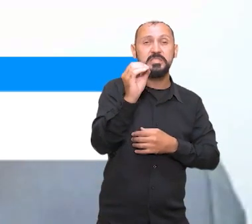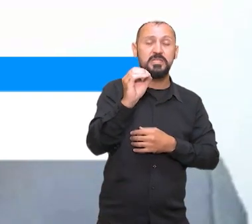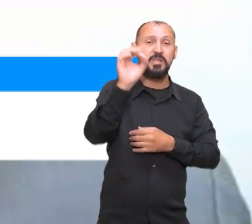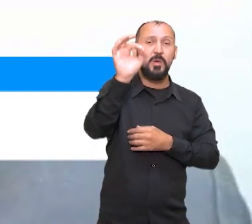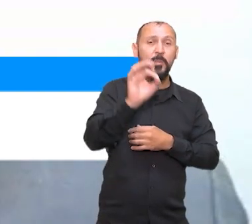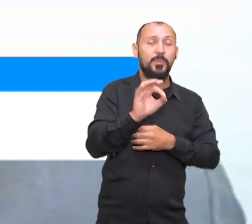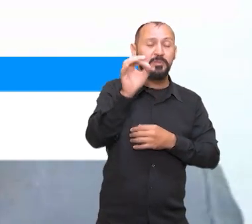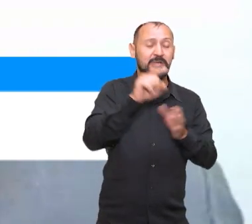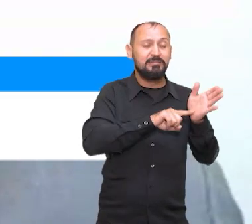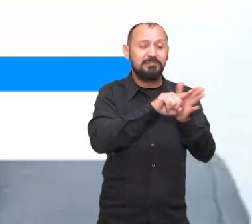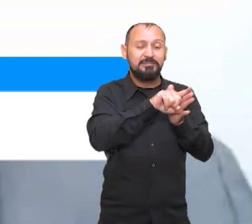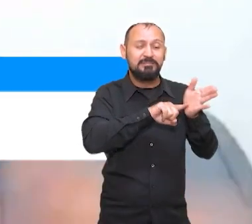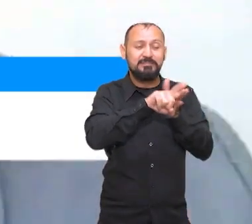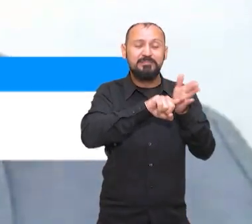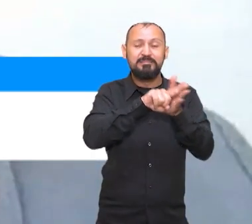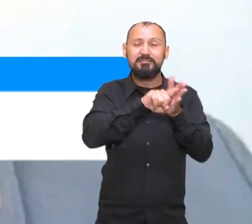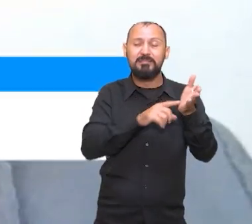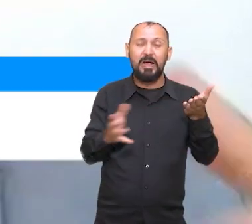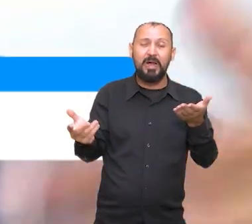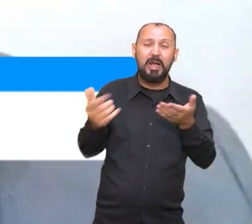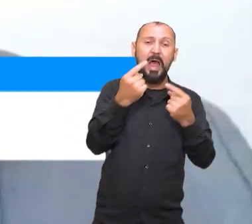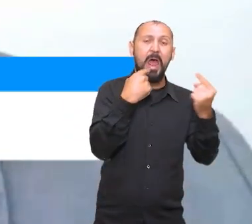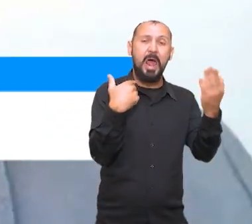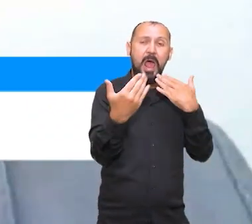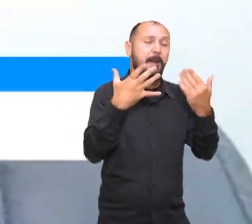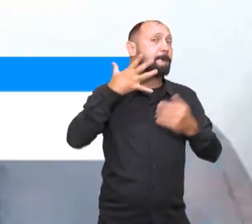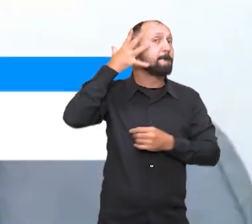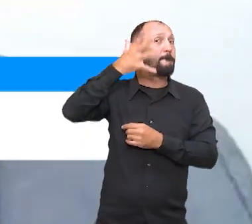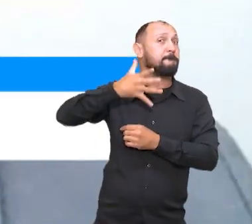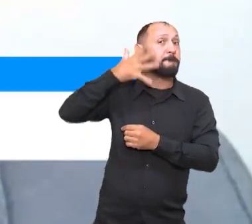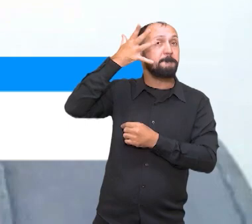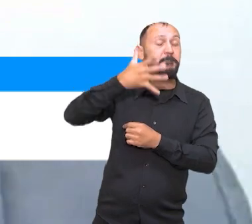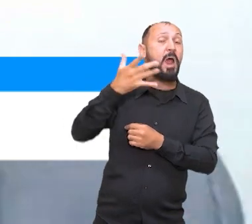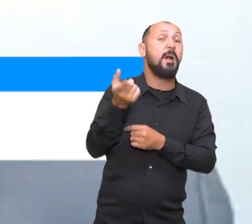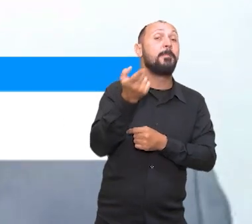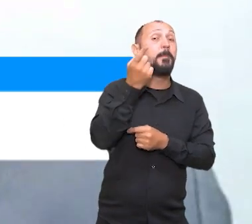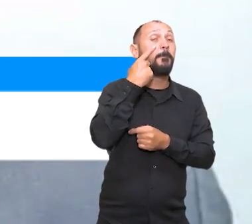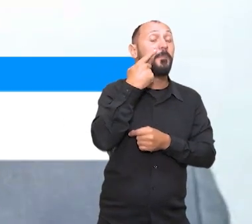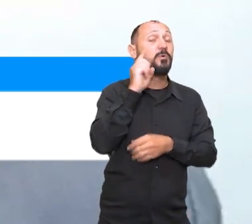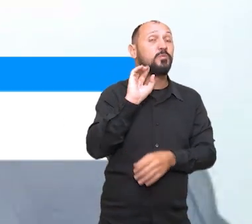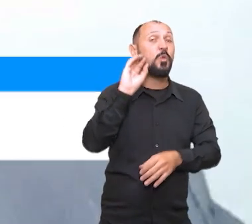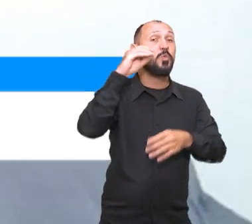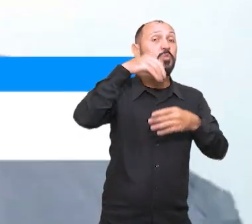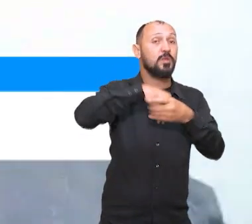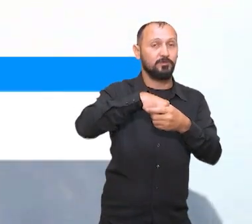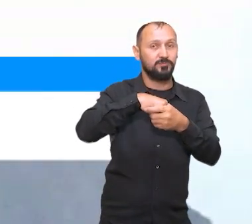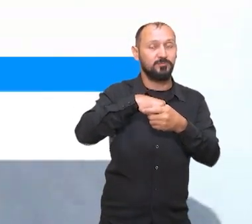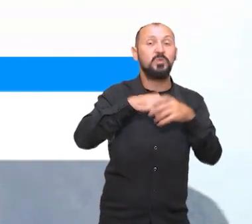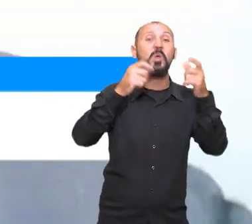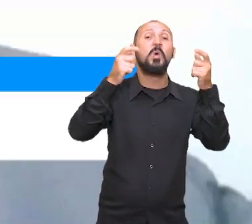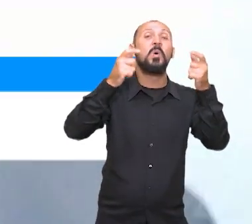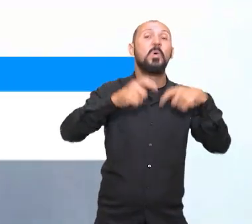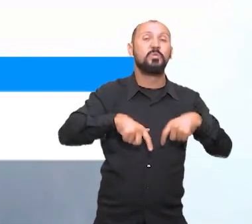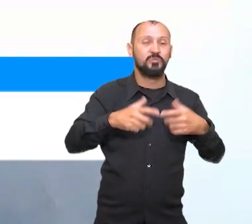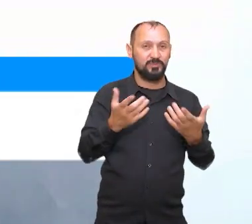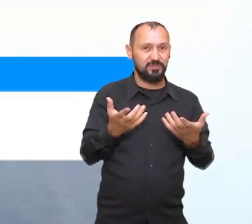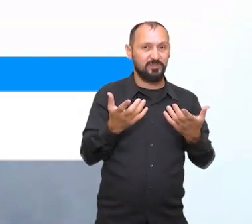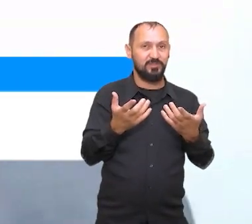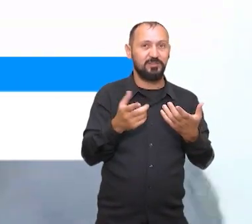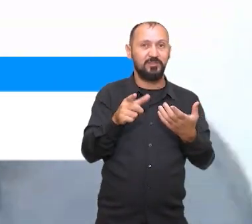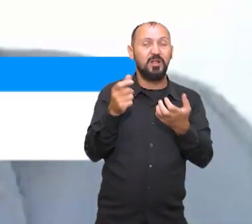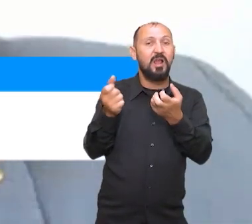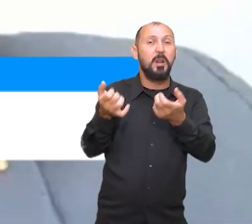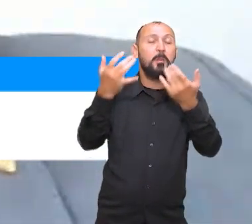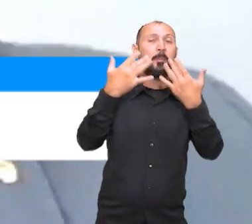crime, quase que 60%, por todas as pesquisas e debates e palestras que nós tivemos, eles ocorrem,